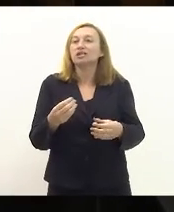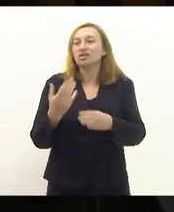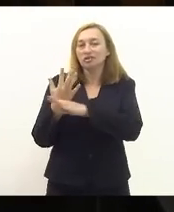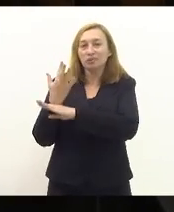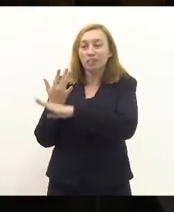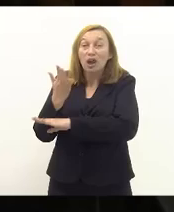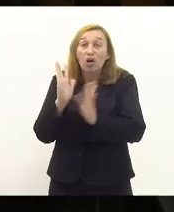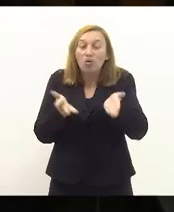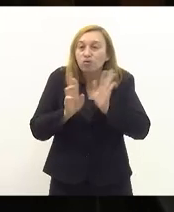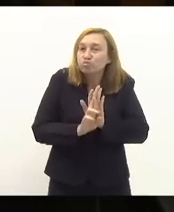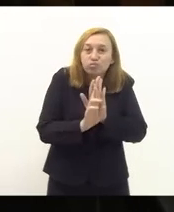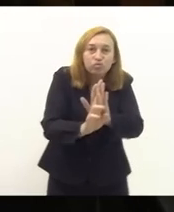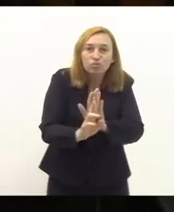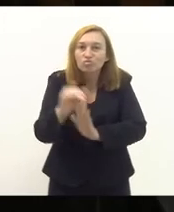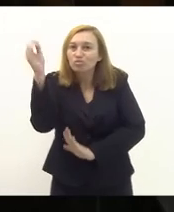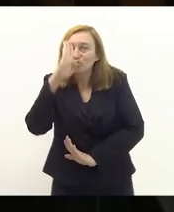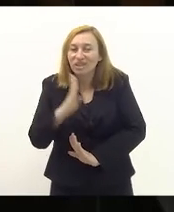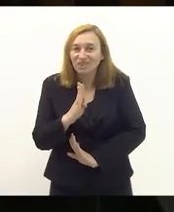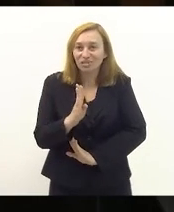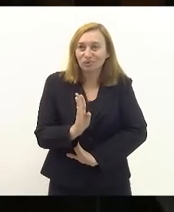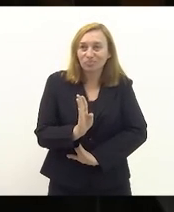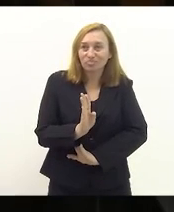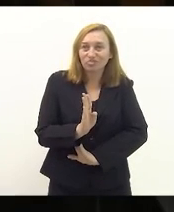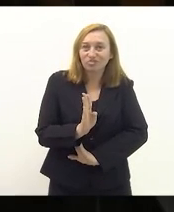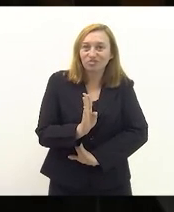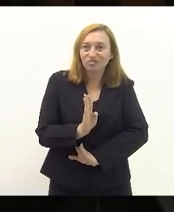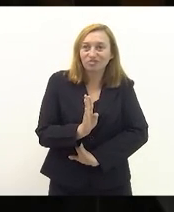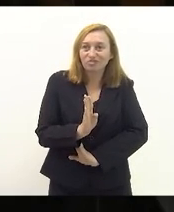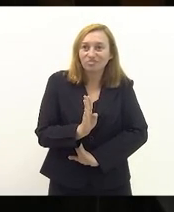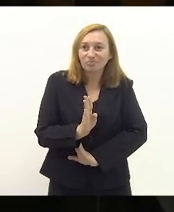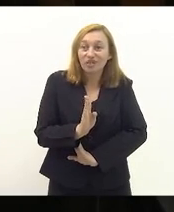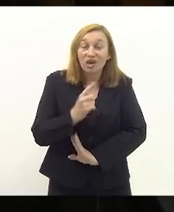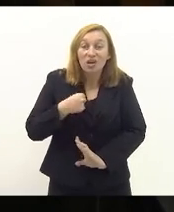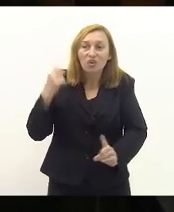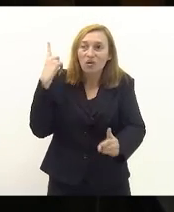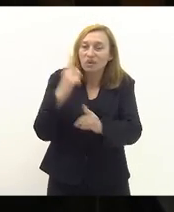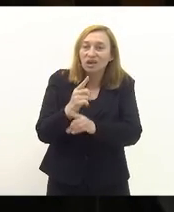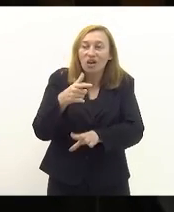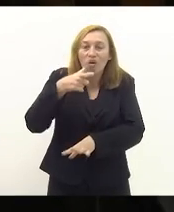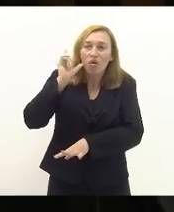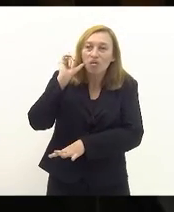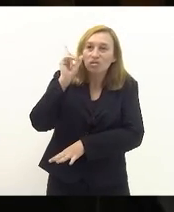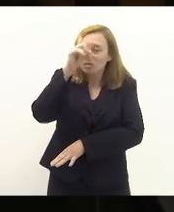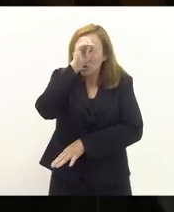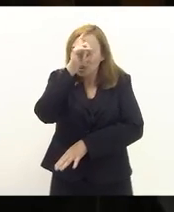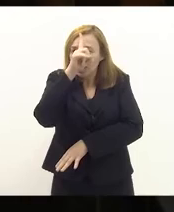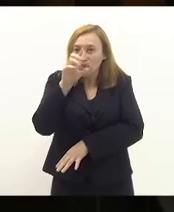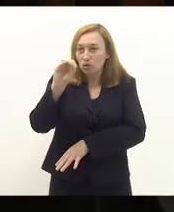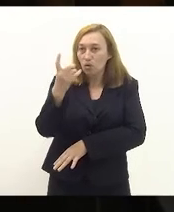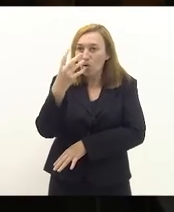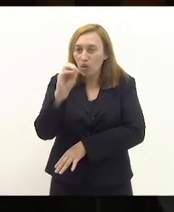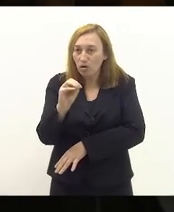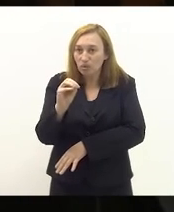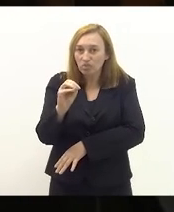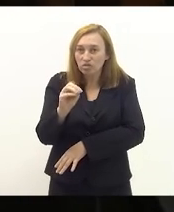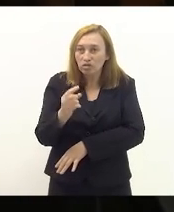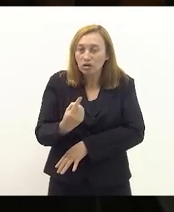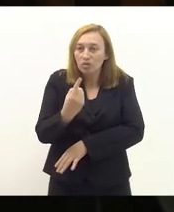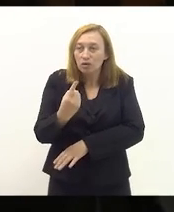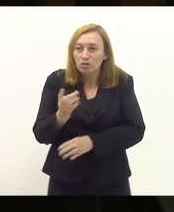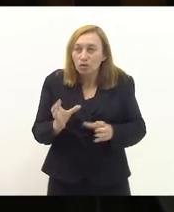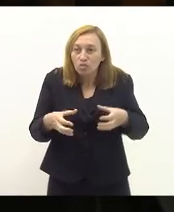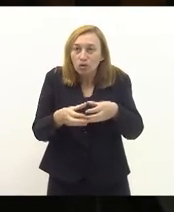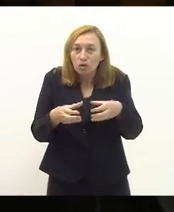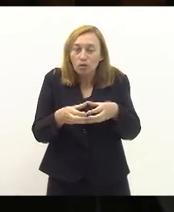é referência no Brasil eu encontrei ontem no hospital do olho Washington na